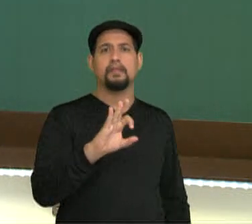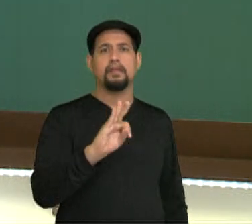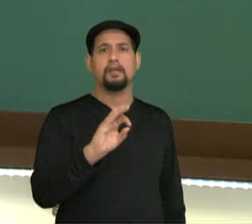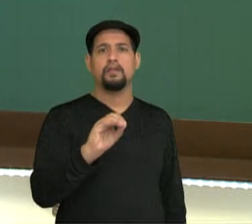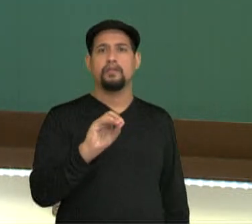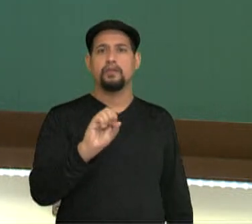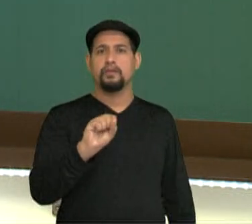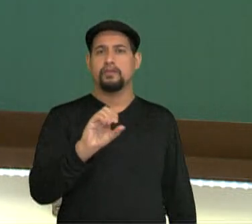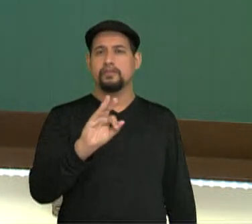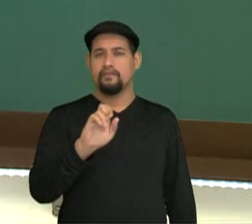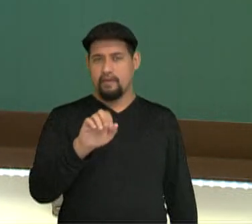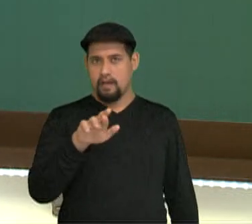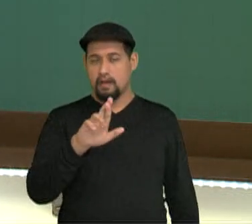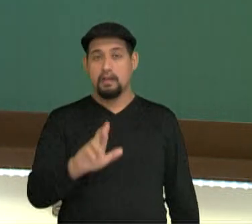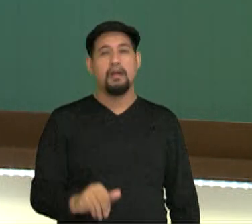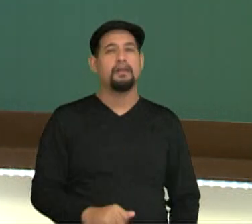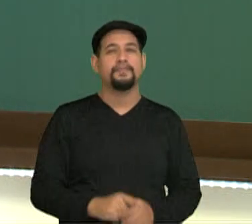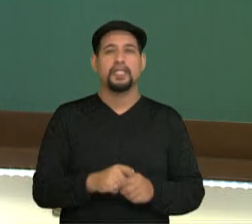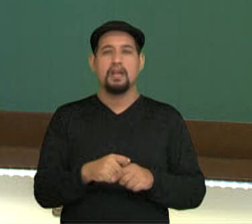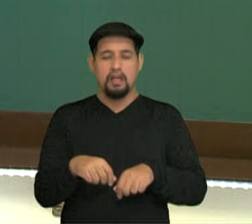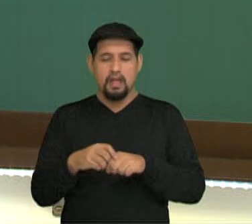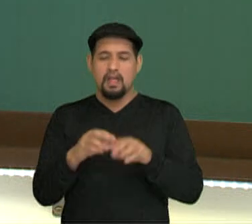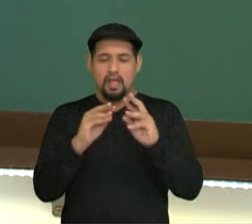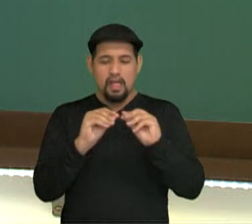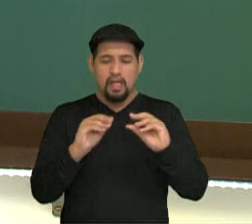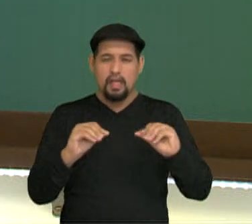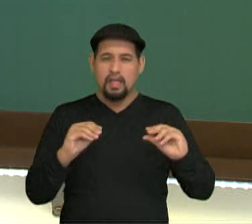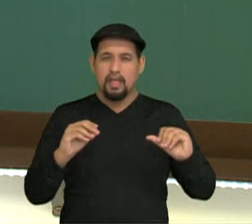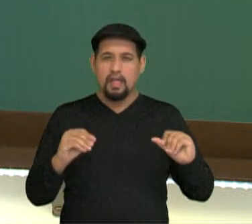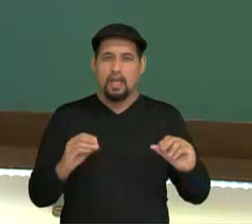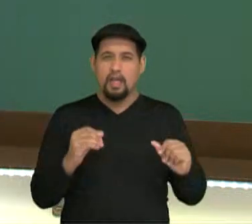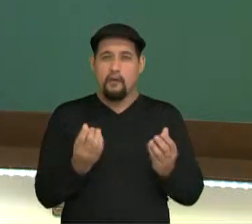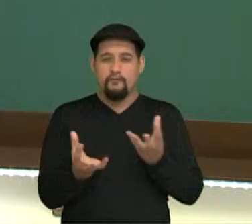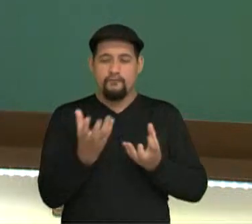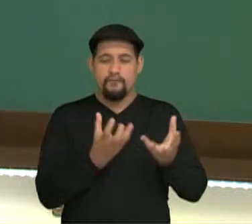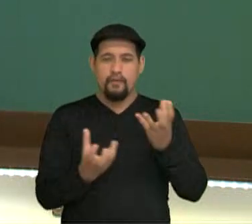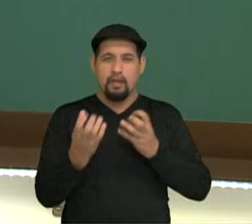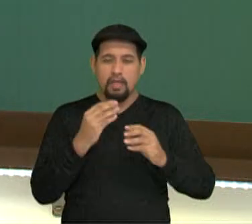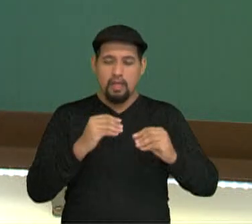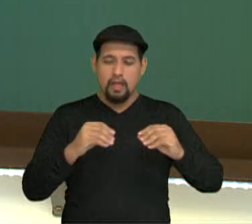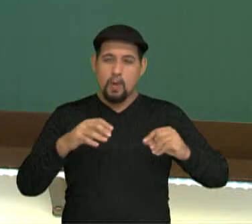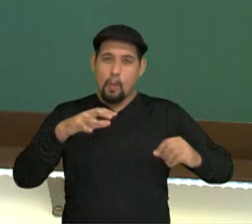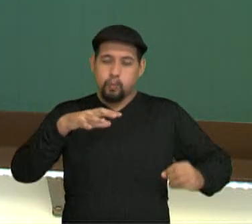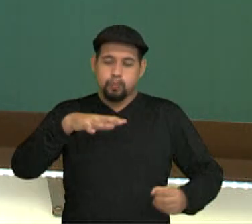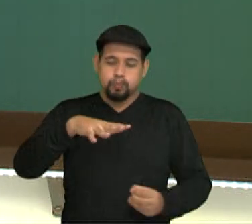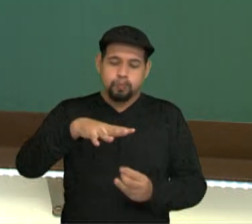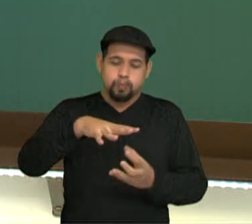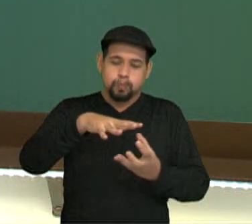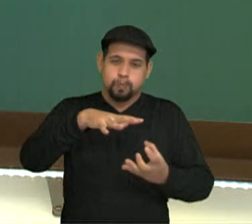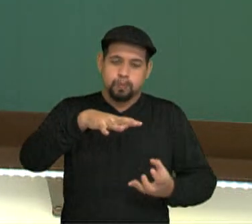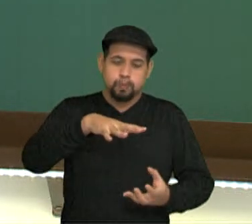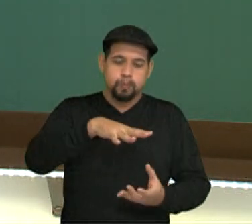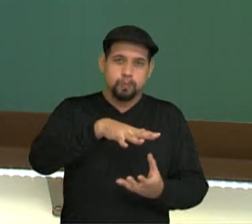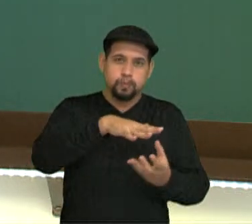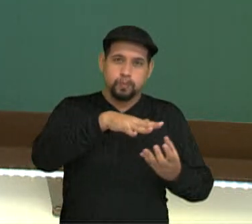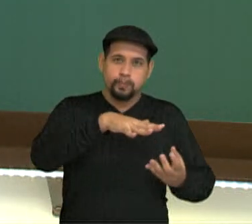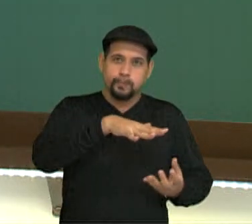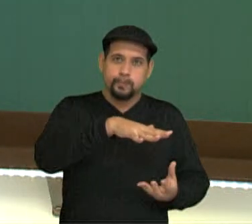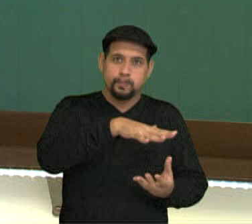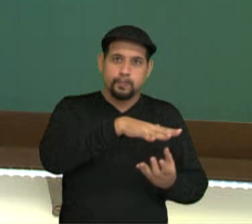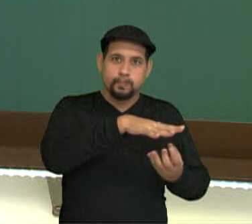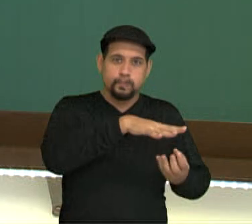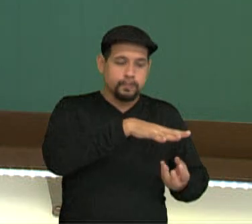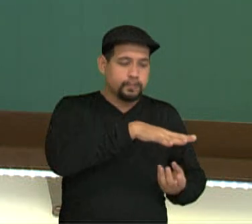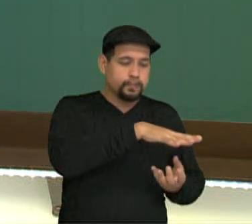sofrem a ação do magma que se encontra no interior do planeta e que acaba exercendo pressão sobre ele, fazendo com que essas placas